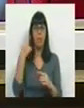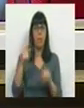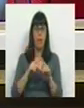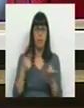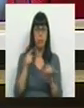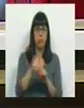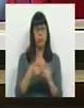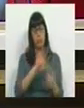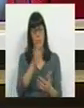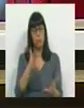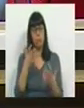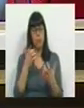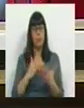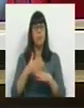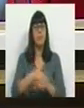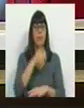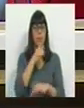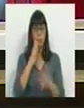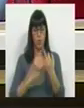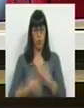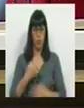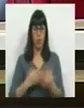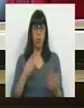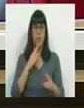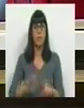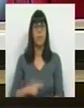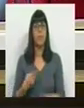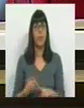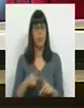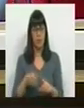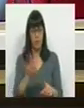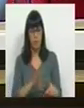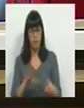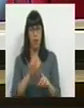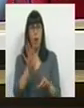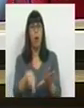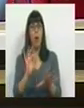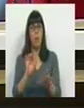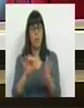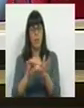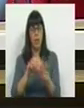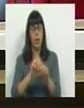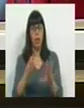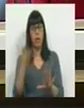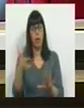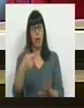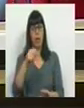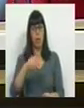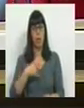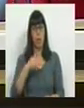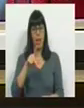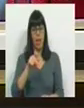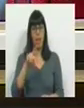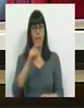como é desejável, no acesso a estes cuidados, reforçando deste modo a opção pelo Centro Hospitalar Tondela